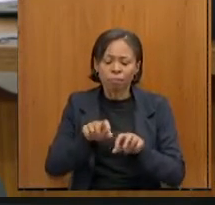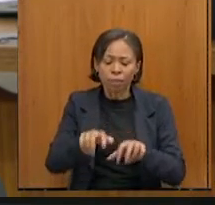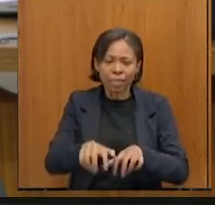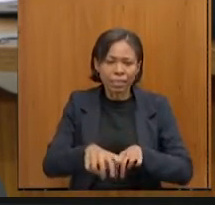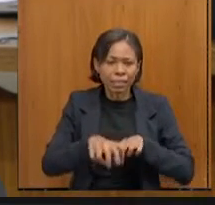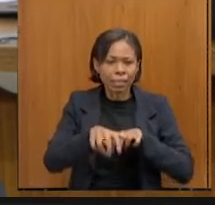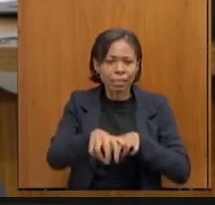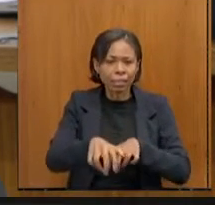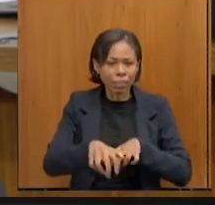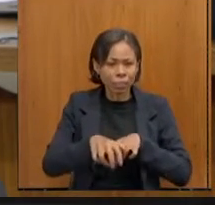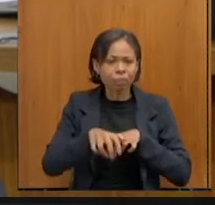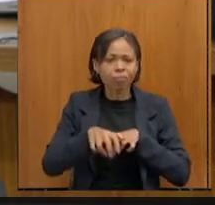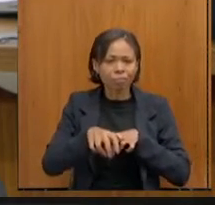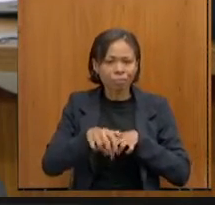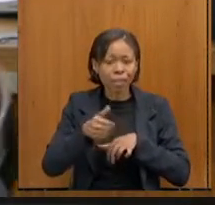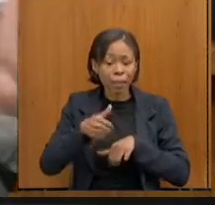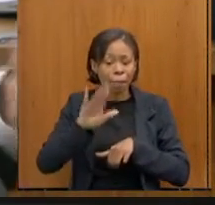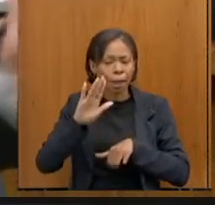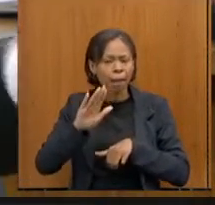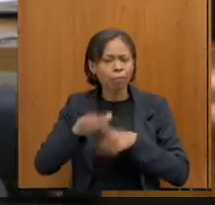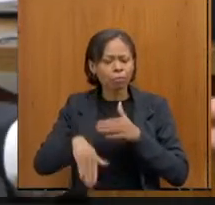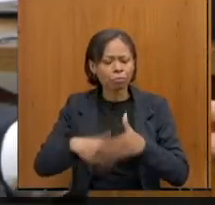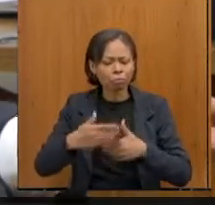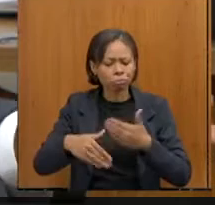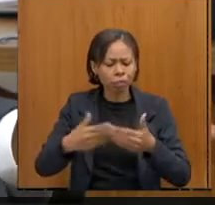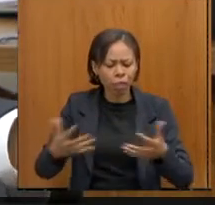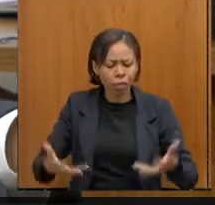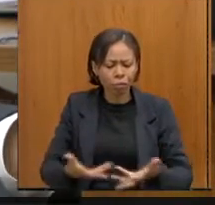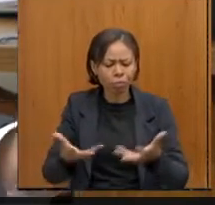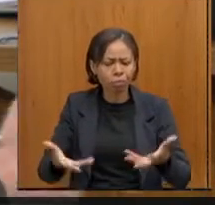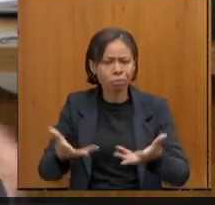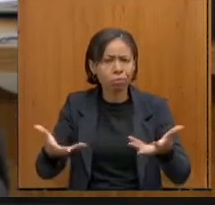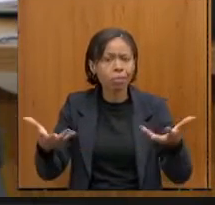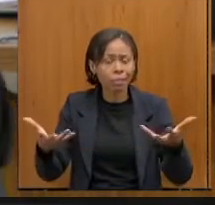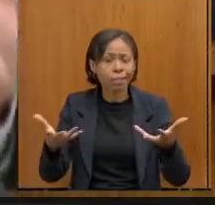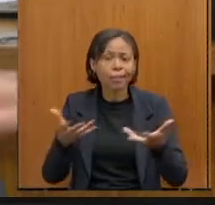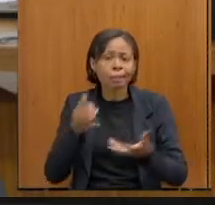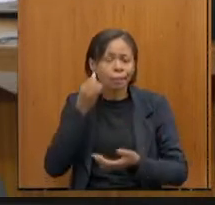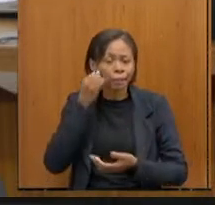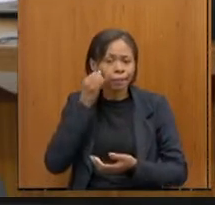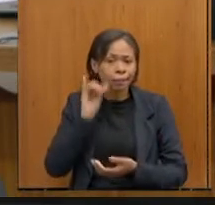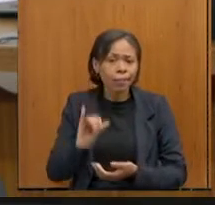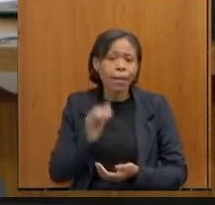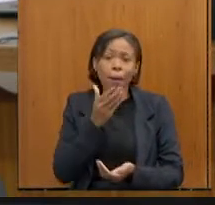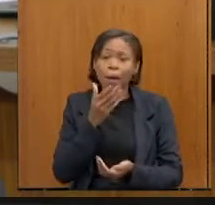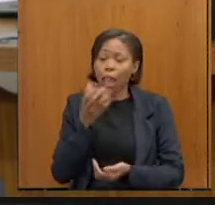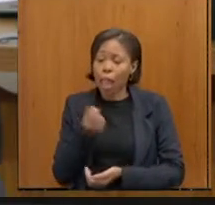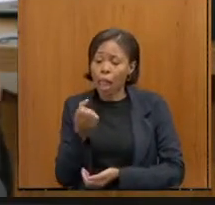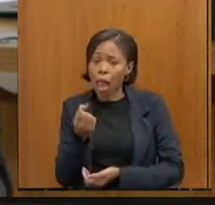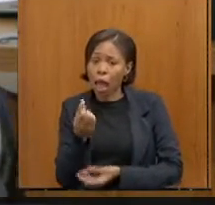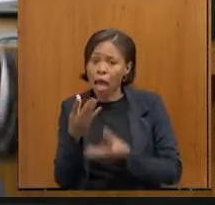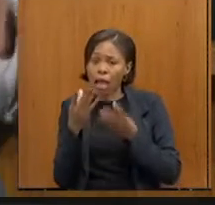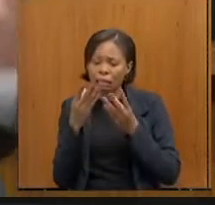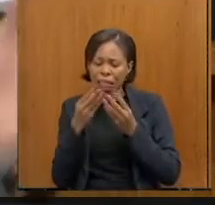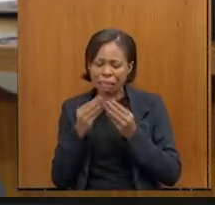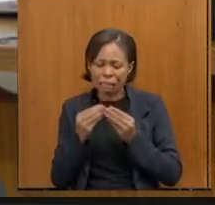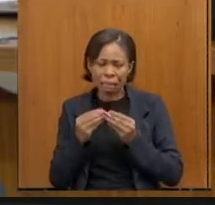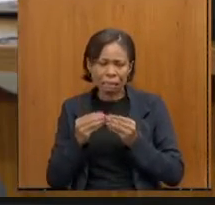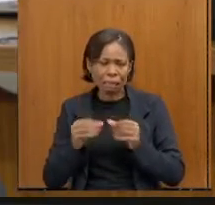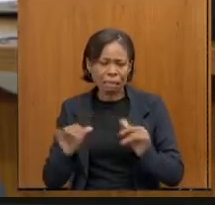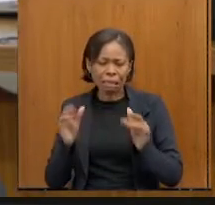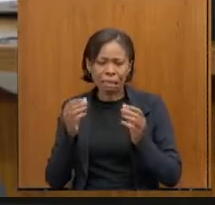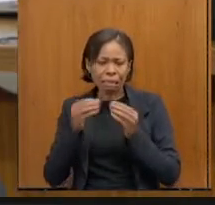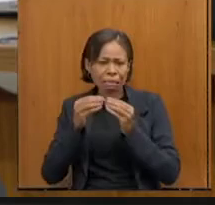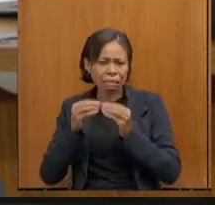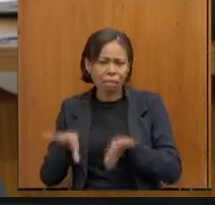efetivamente aumentar a é porque a gente não tenha né é perda de leite para que o produtor de lei que